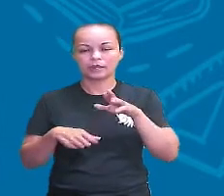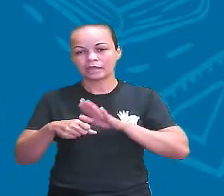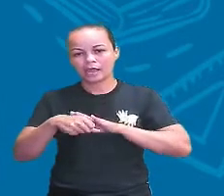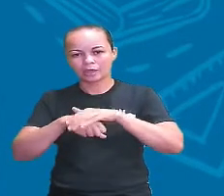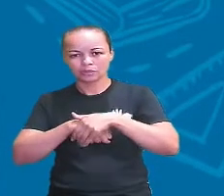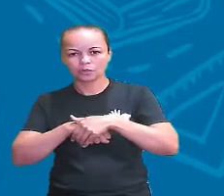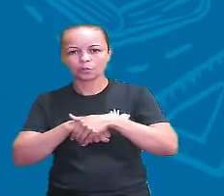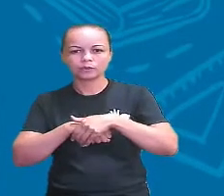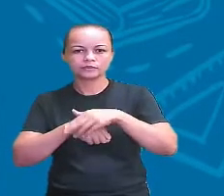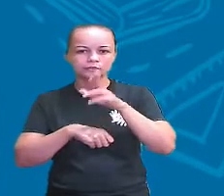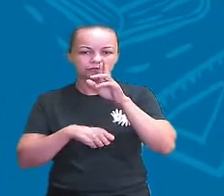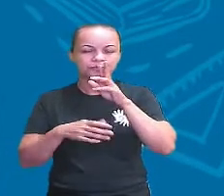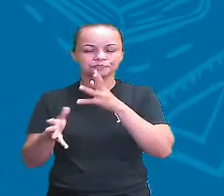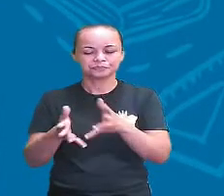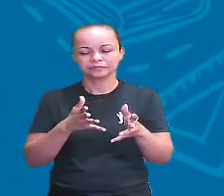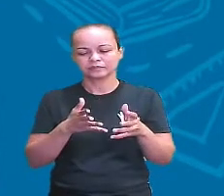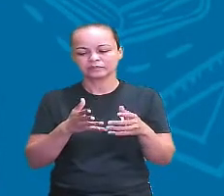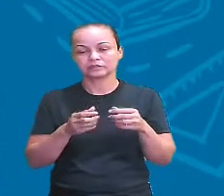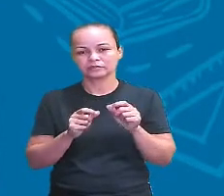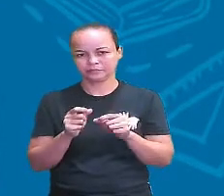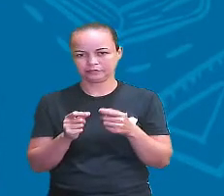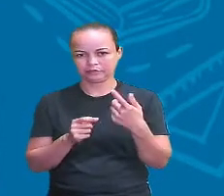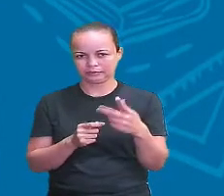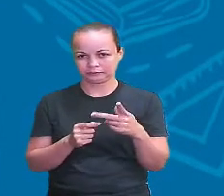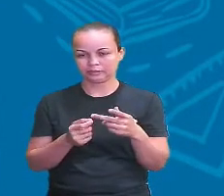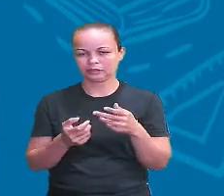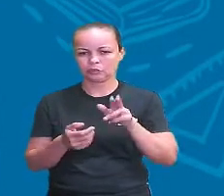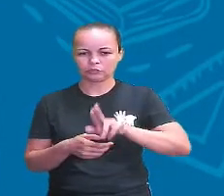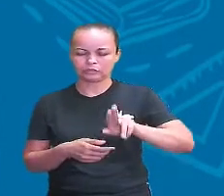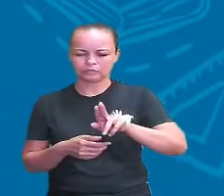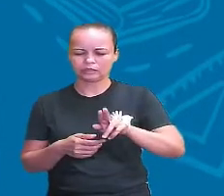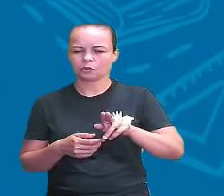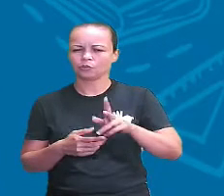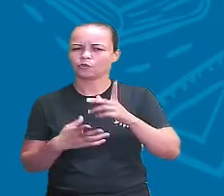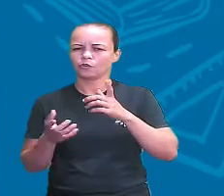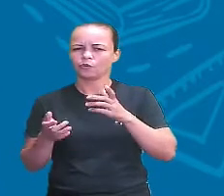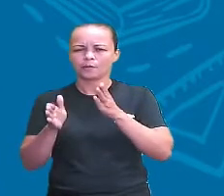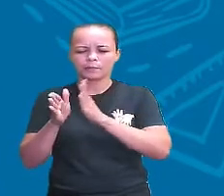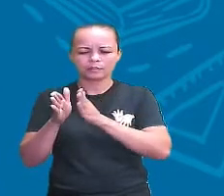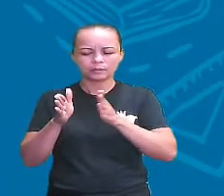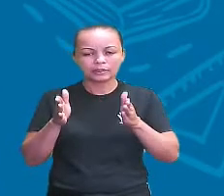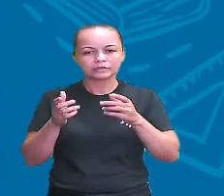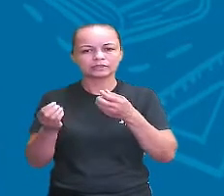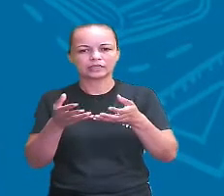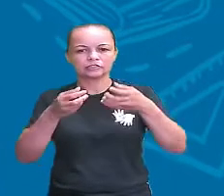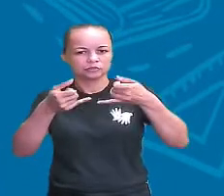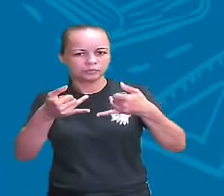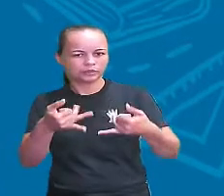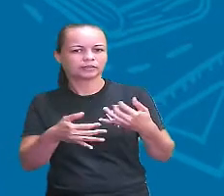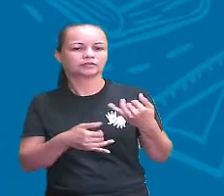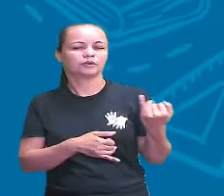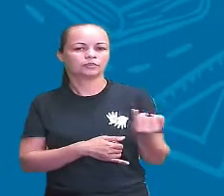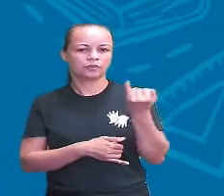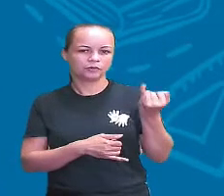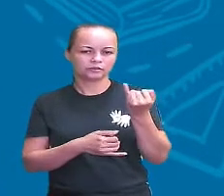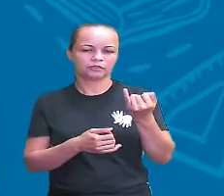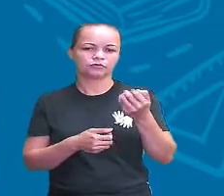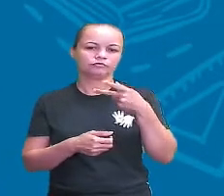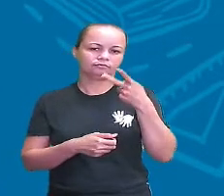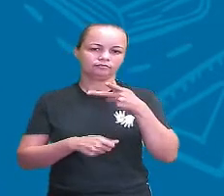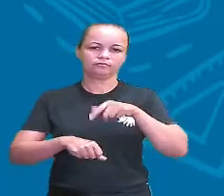at midnight, para dizer à meia-noite. Então, algumas expressões são essenciais quando a gente vai falar sobre horas.